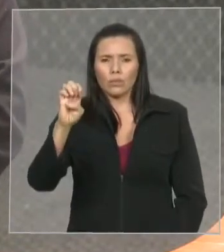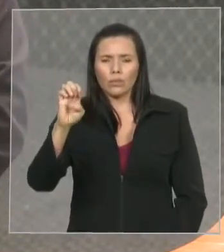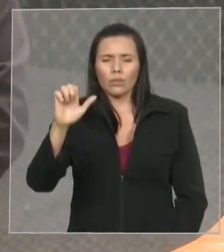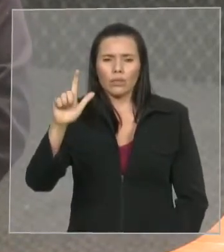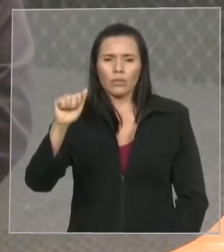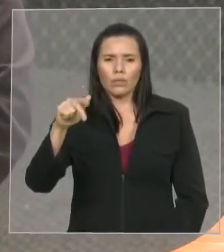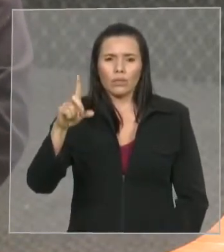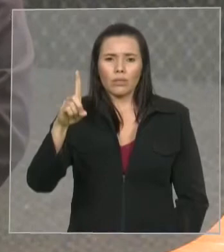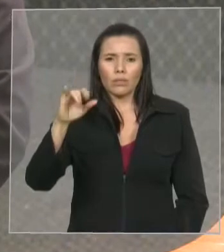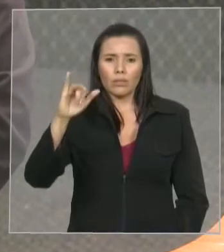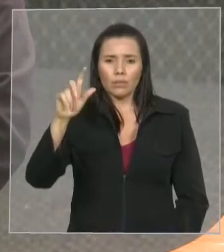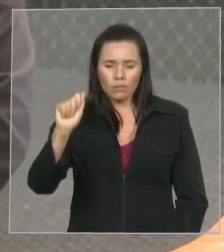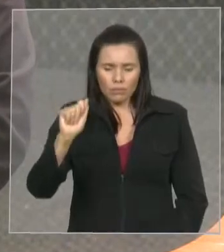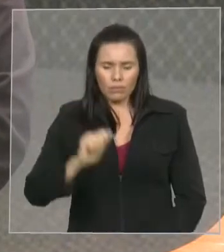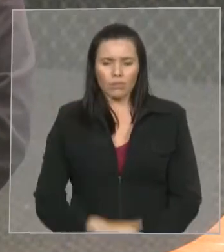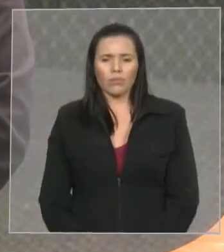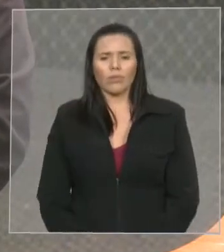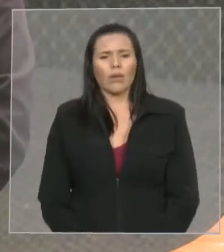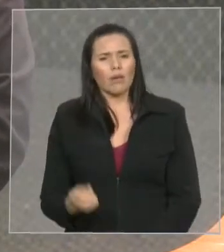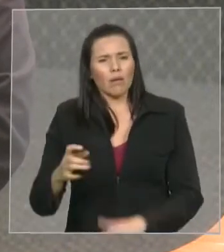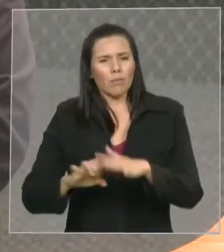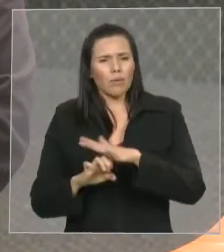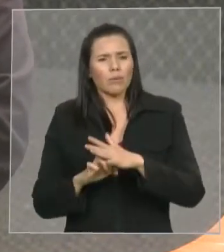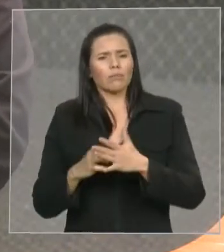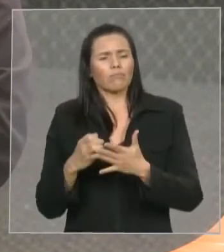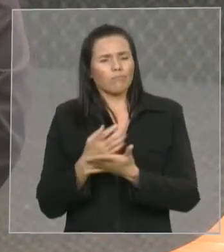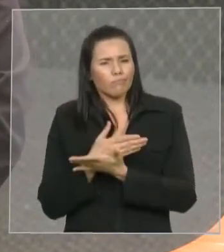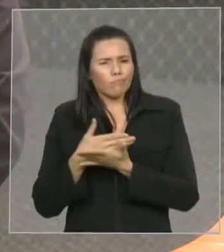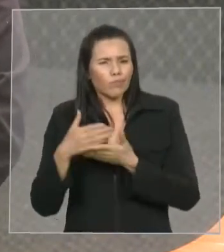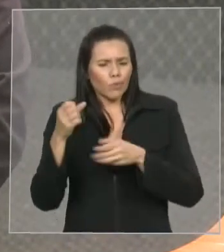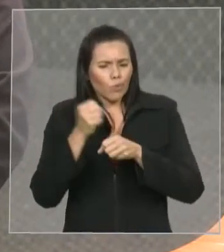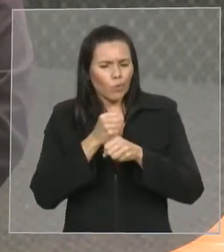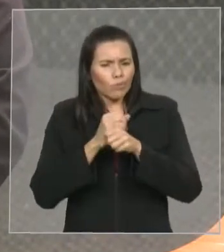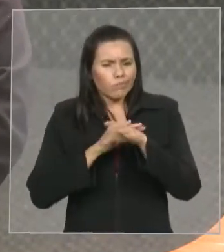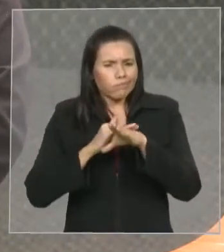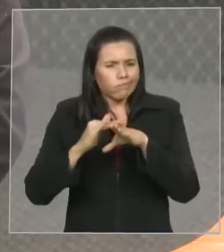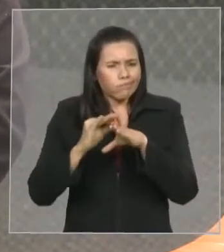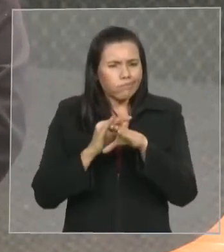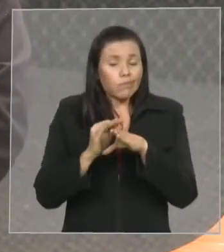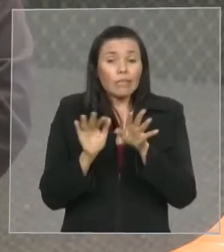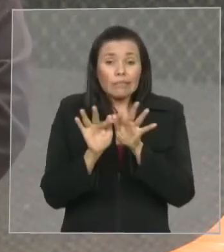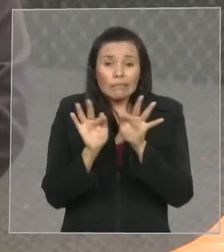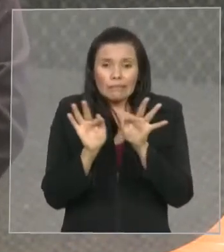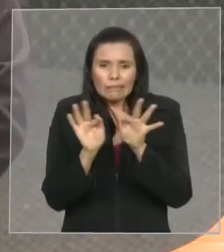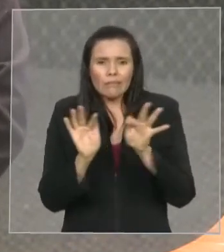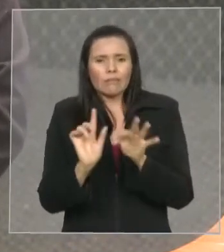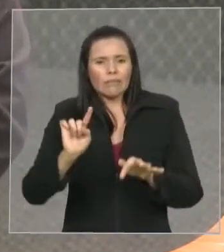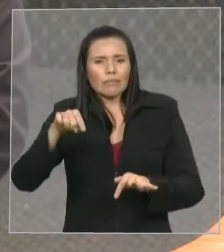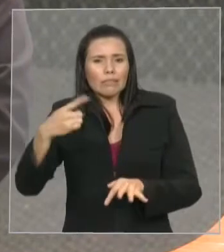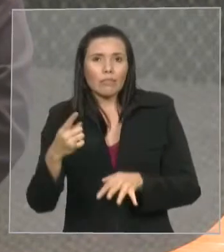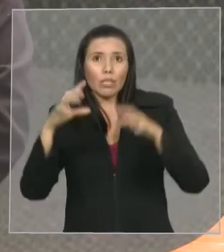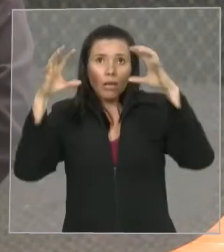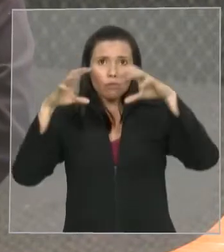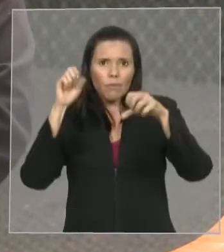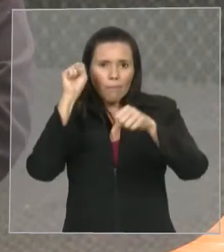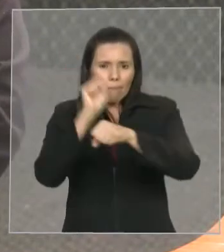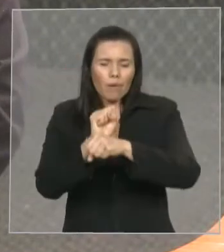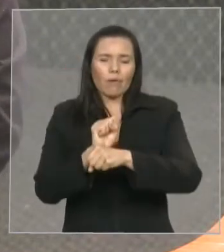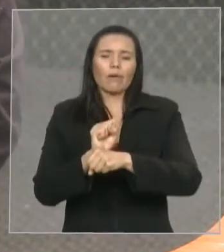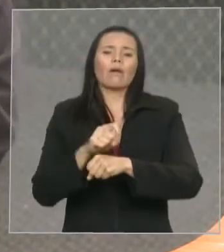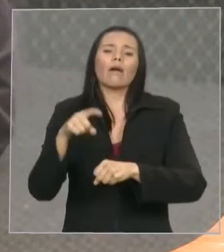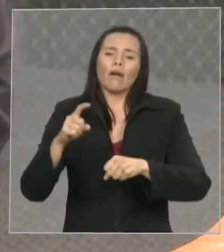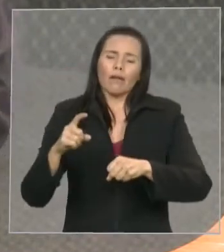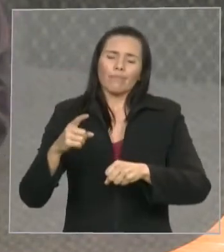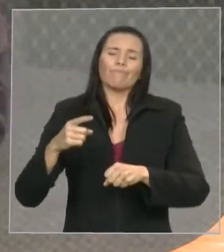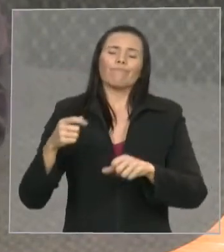que as chuvas cessarem, puder fazer a reconstrução daquelas partes rodoviárias que foram comidas pela erosão,